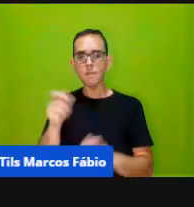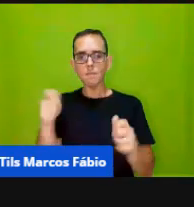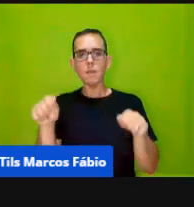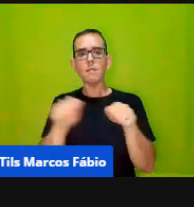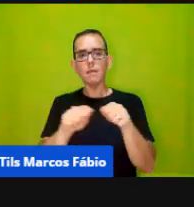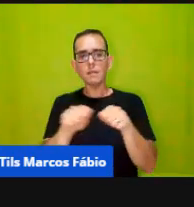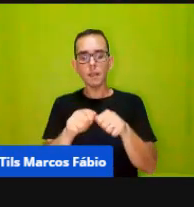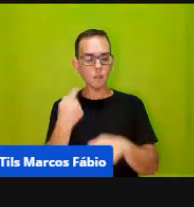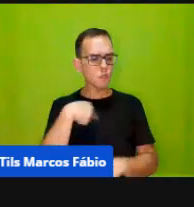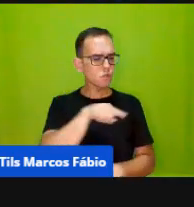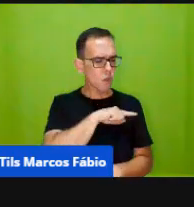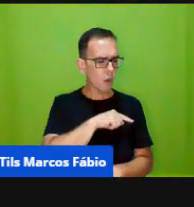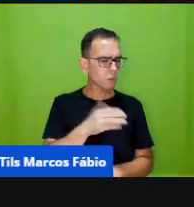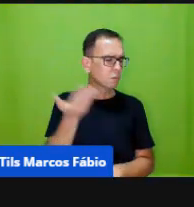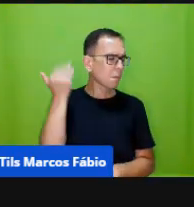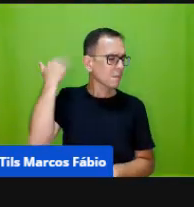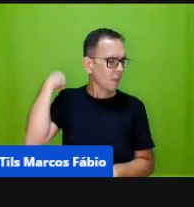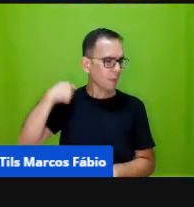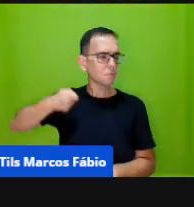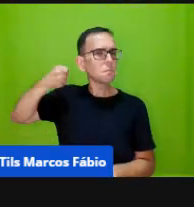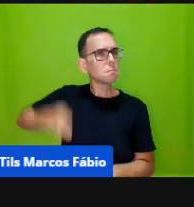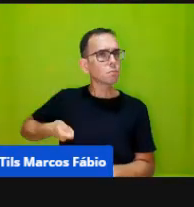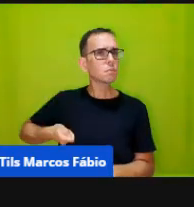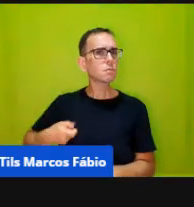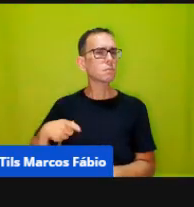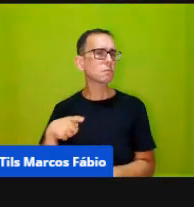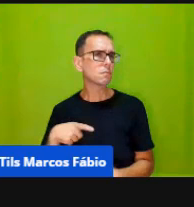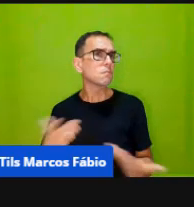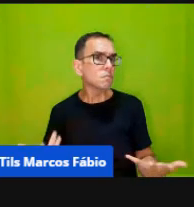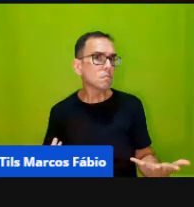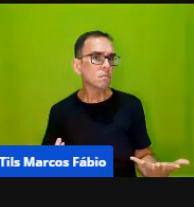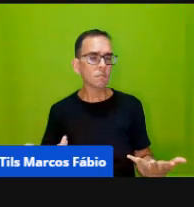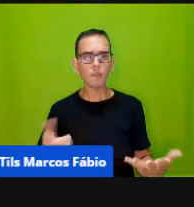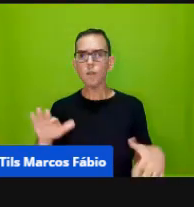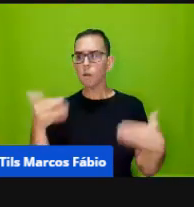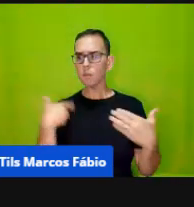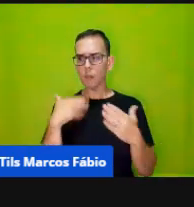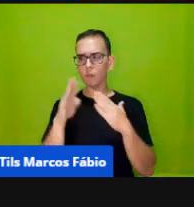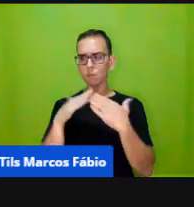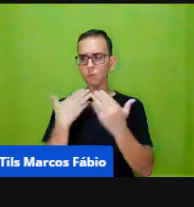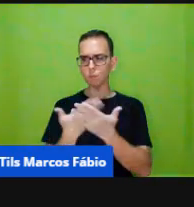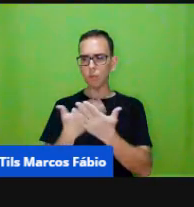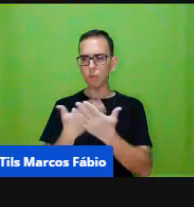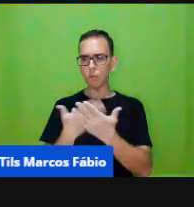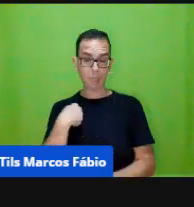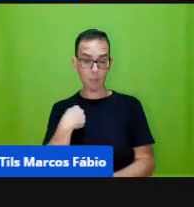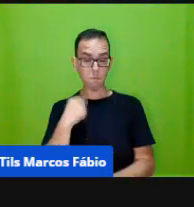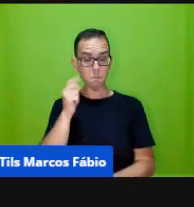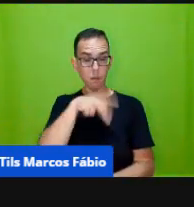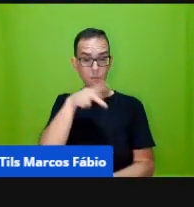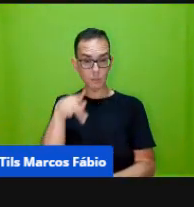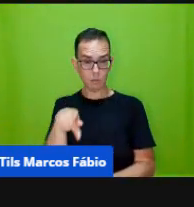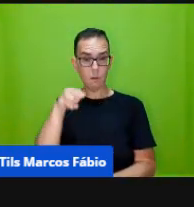nós exercíamos lá atrás, né? Quando estudava numa escola